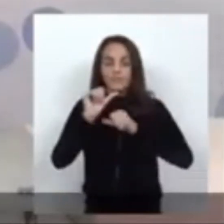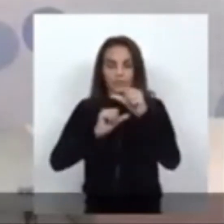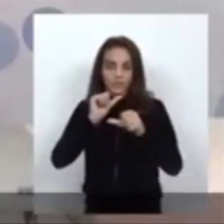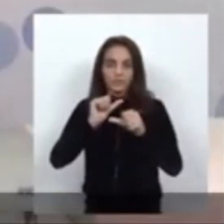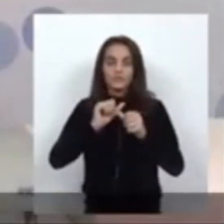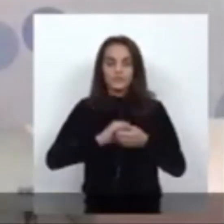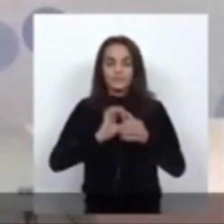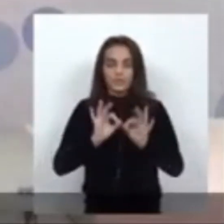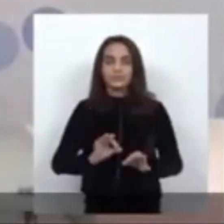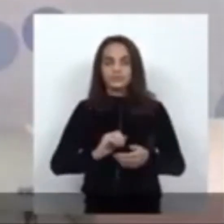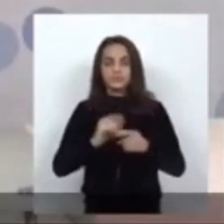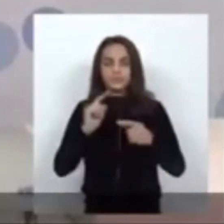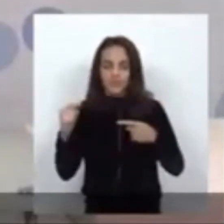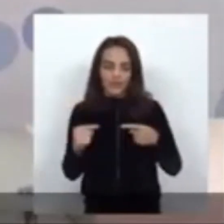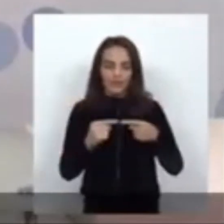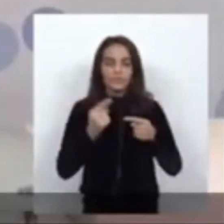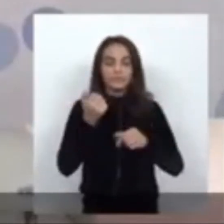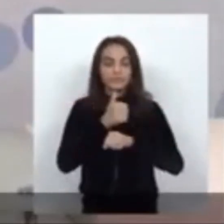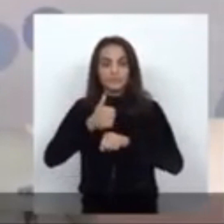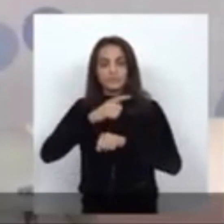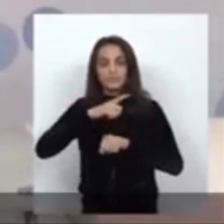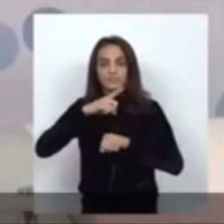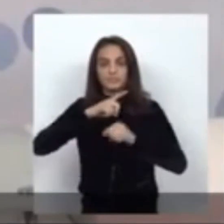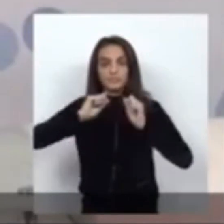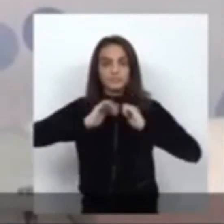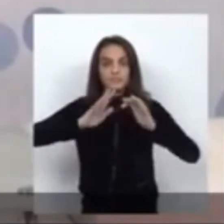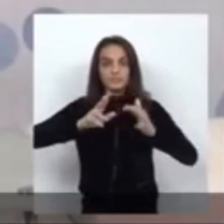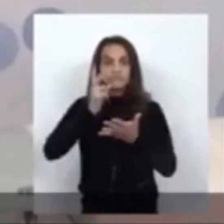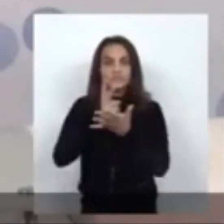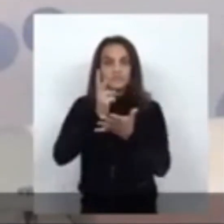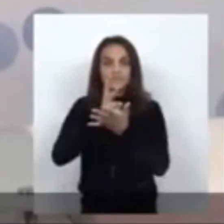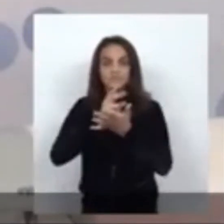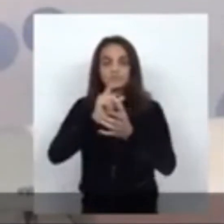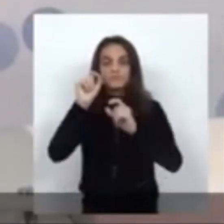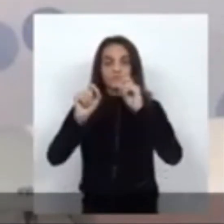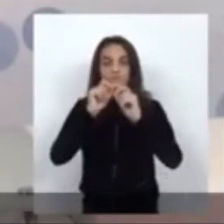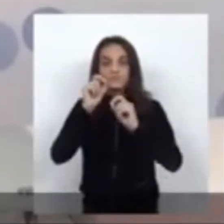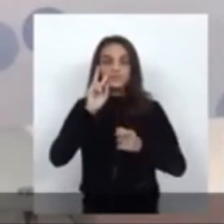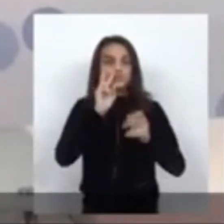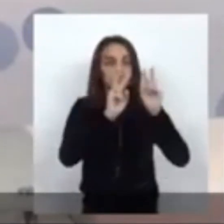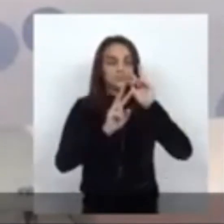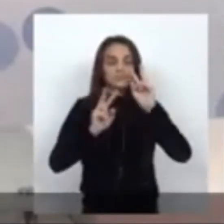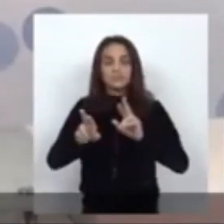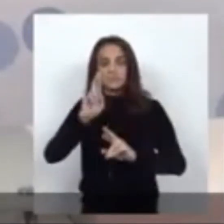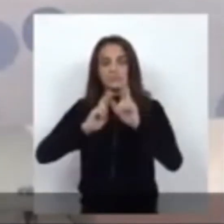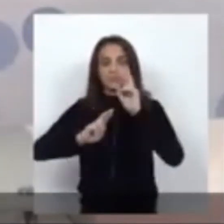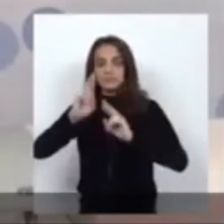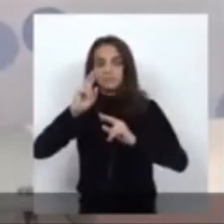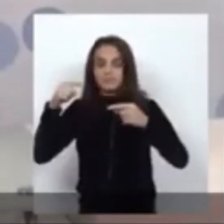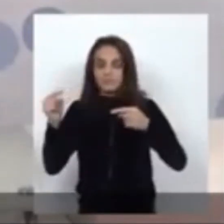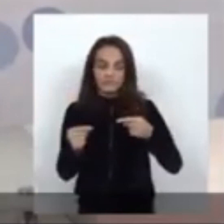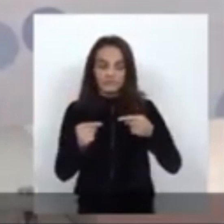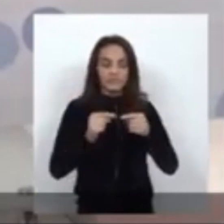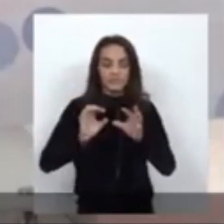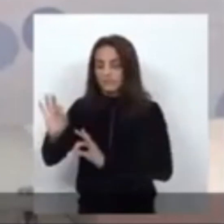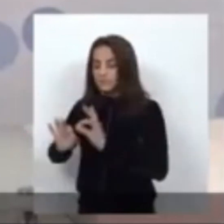O objetivo é que os profissionais tenham atuado sempre com vistas aos resultados e às metas elencadas no seu